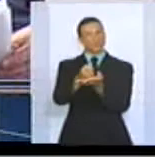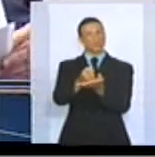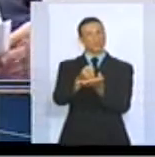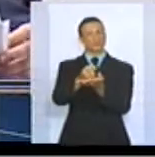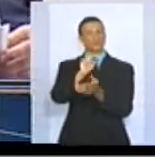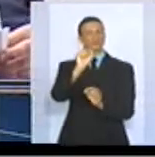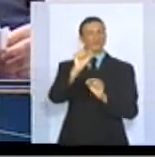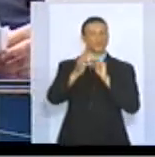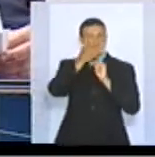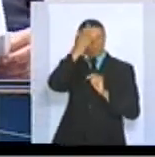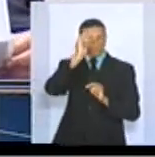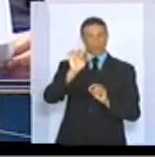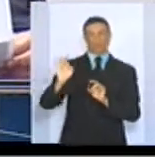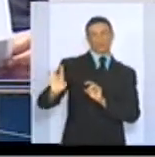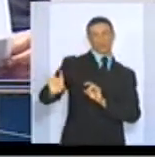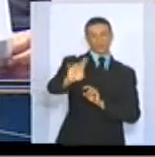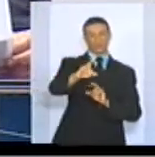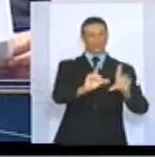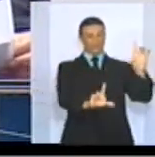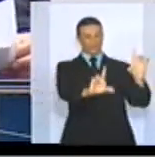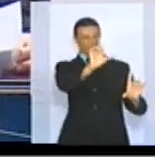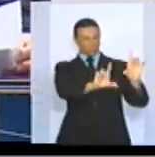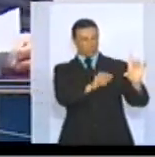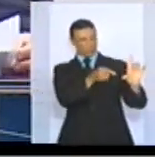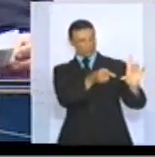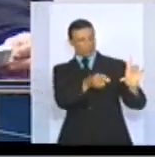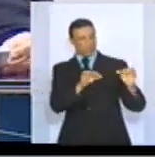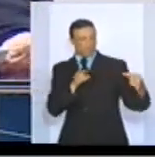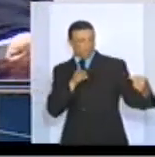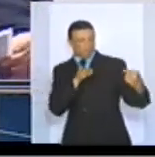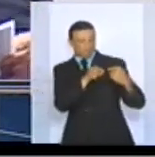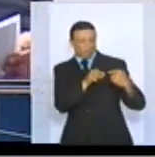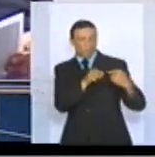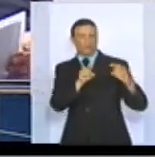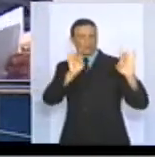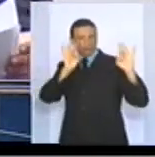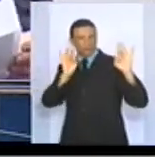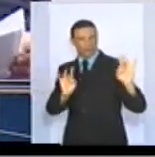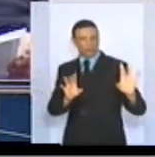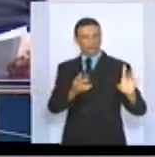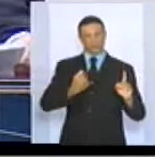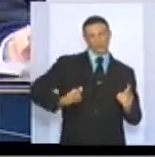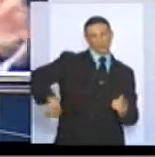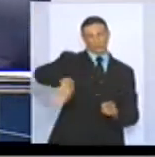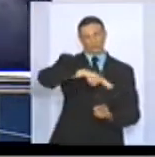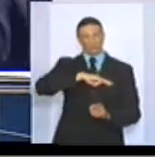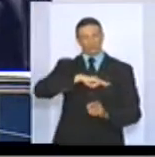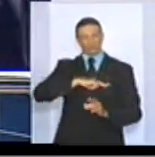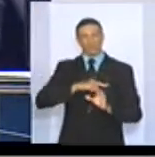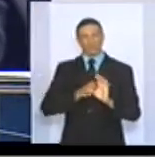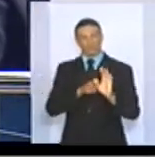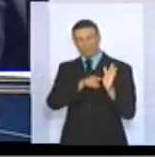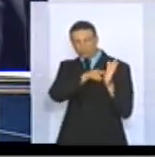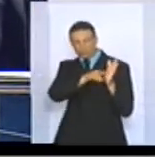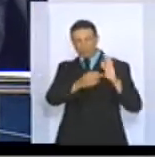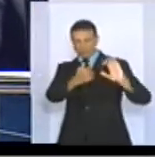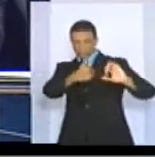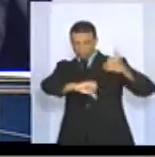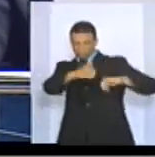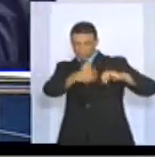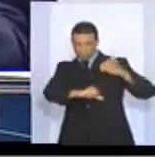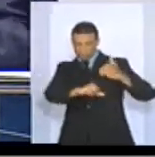as peculiaridades desse segmento para que nós possamos avaliar no